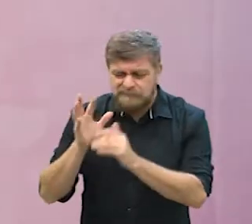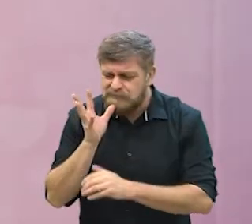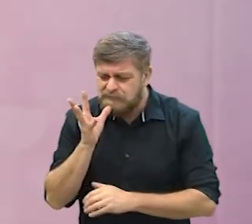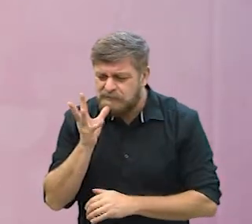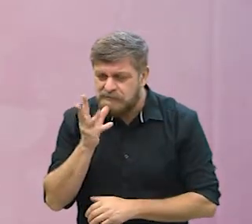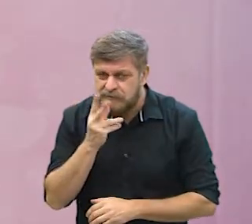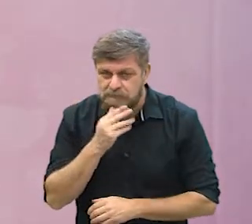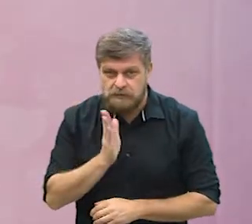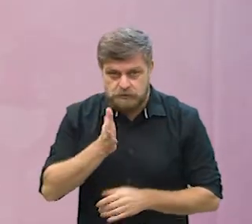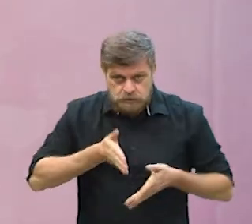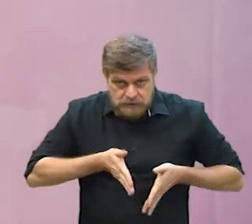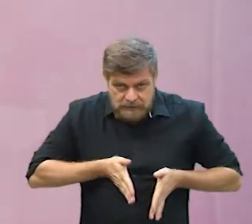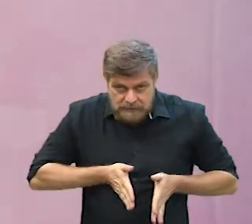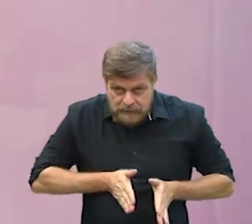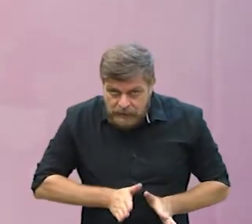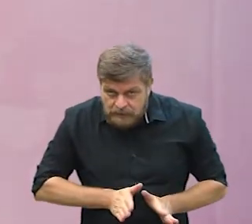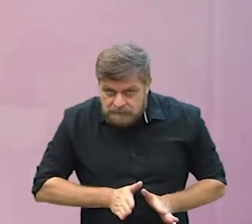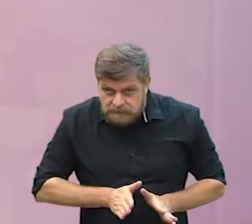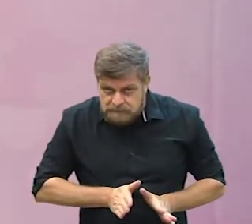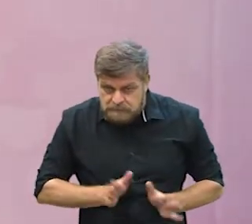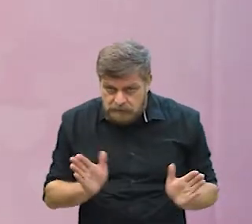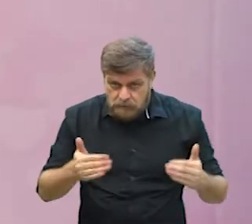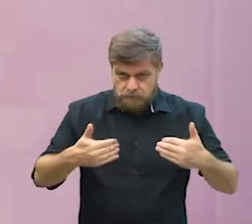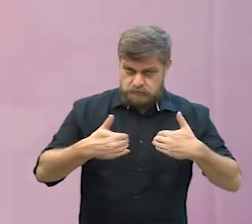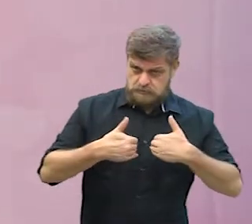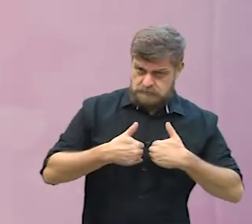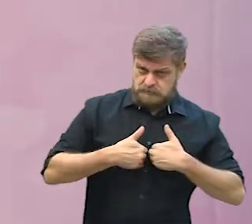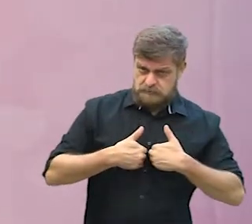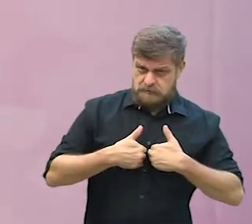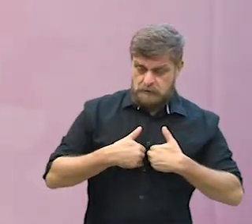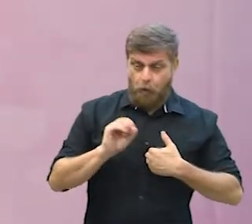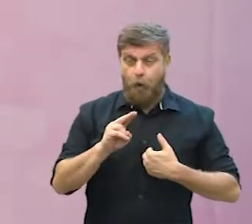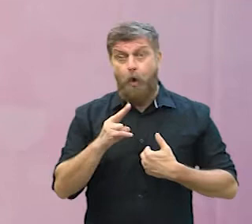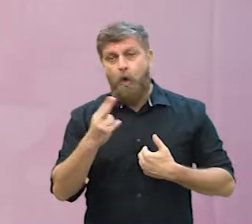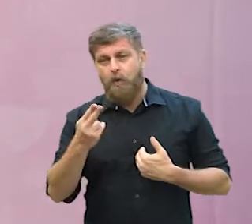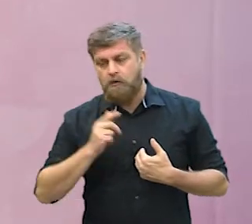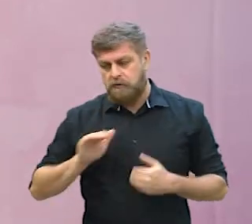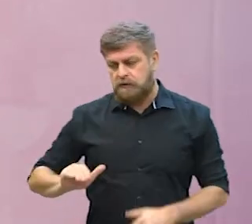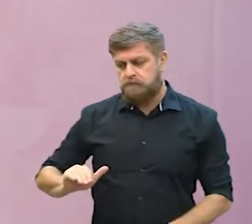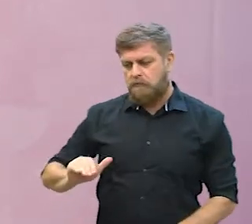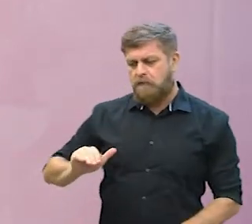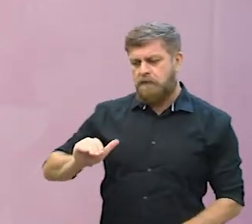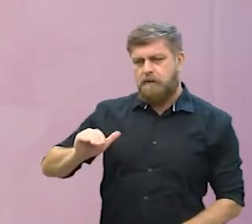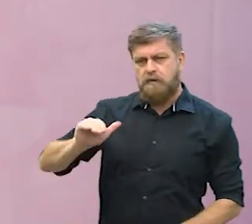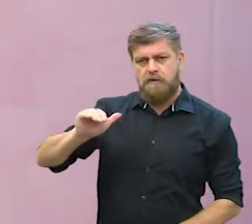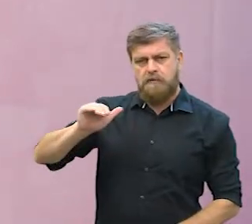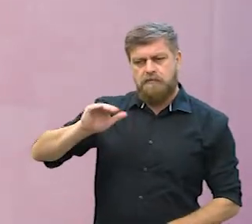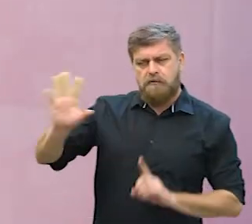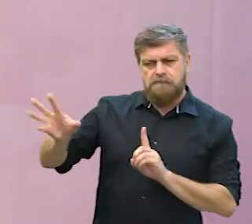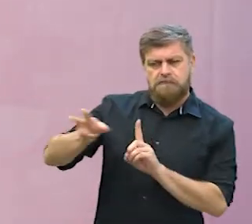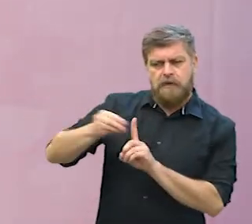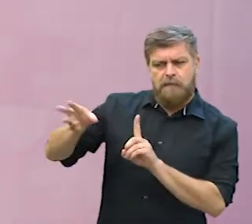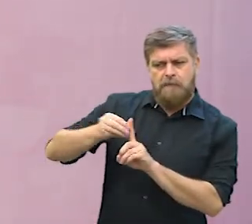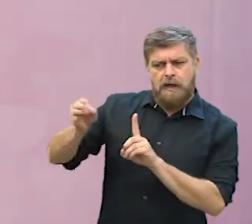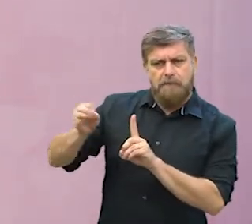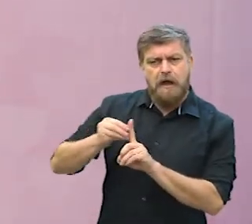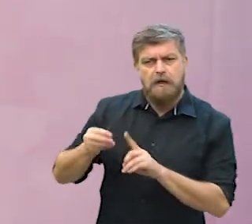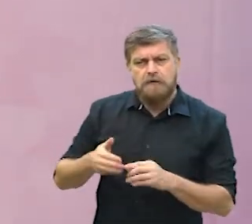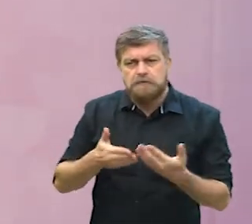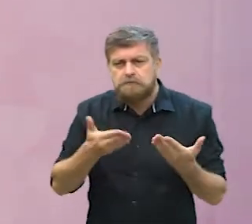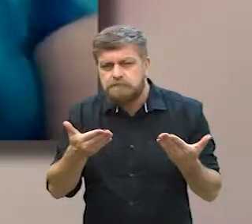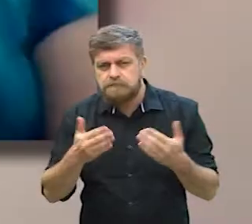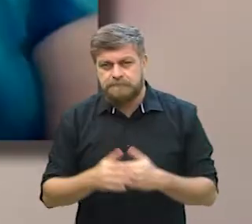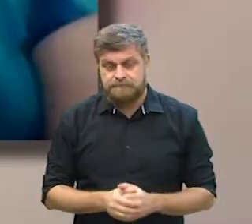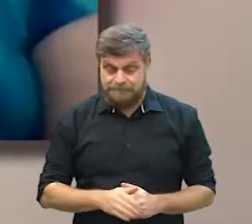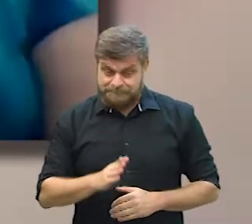Então, ela já nasce com a síndrome? Ou ela desenvolve ao longo do